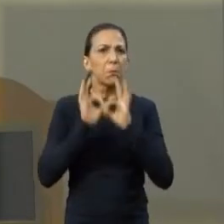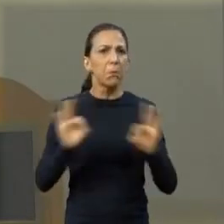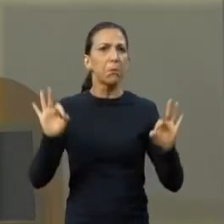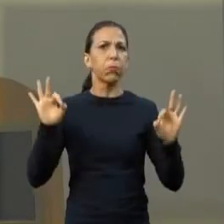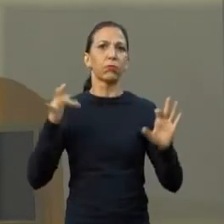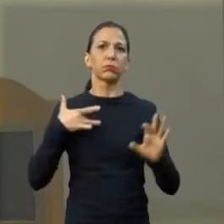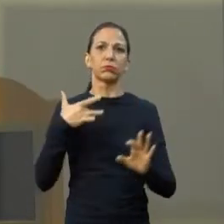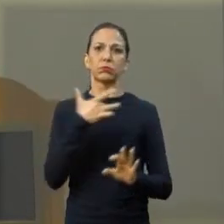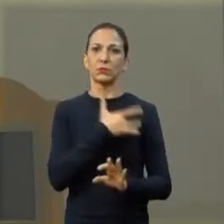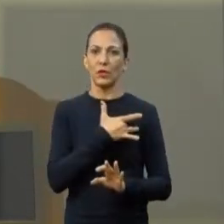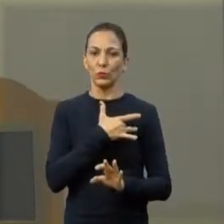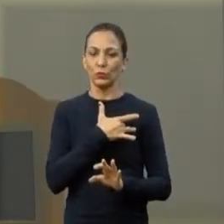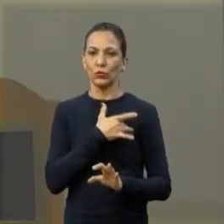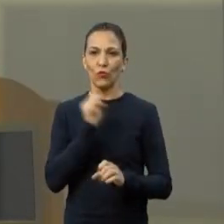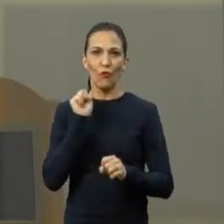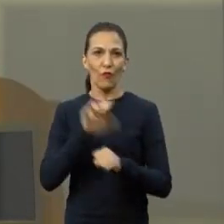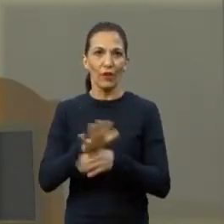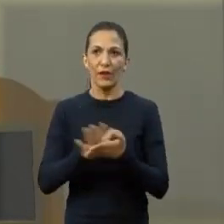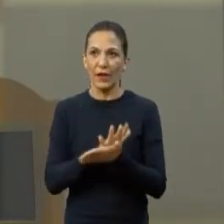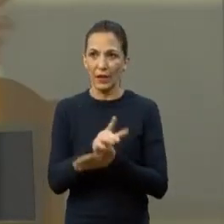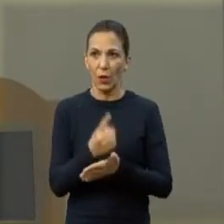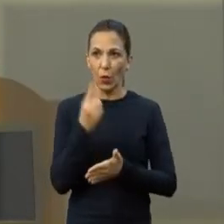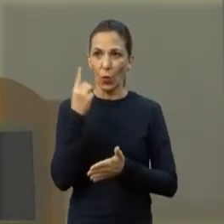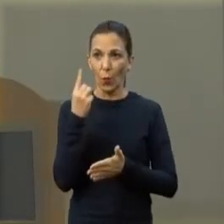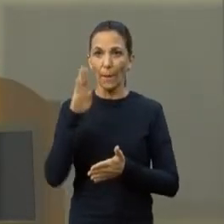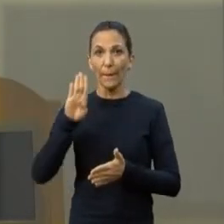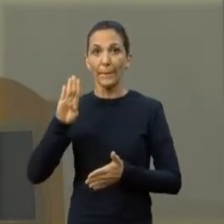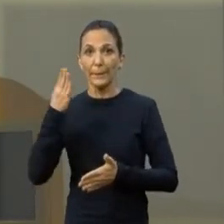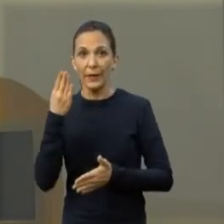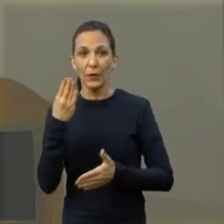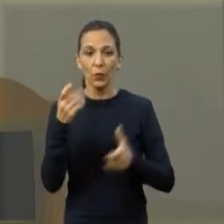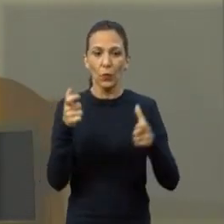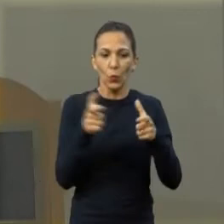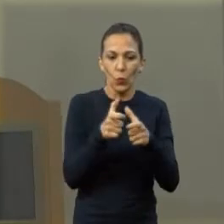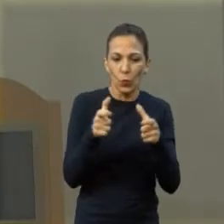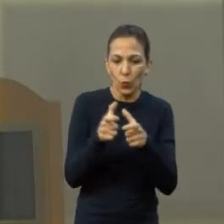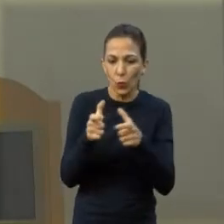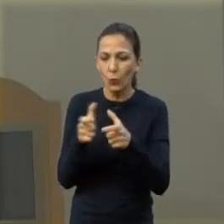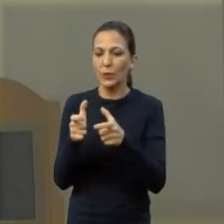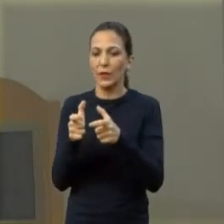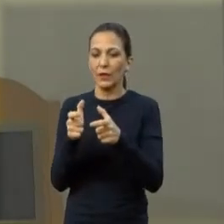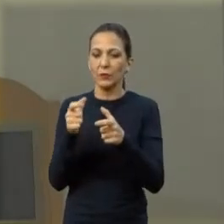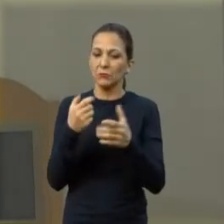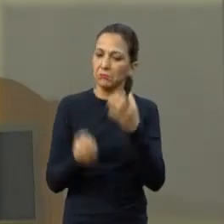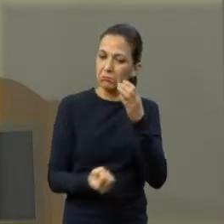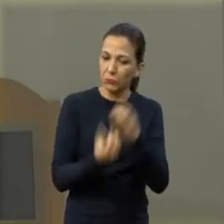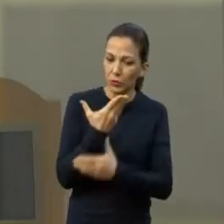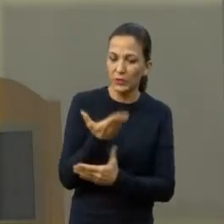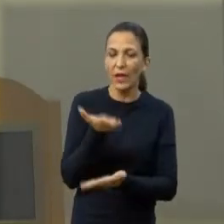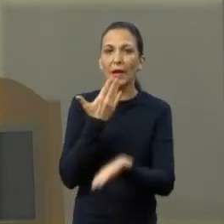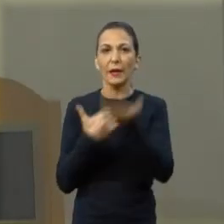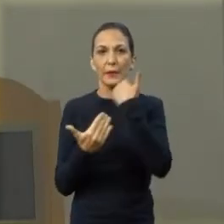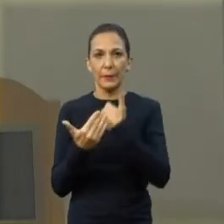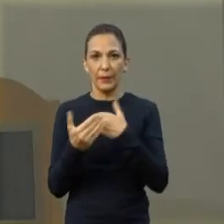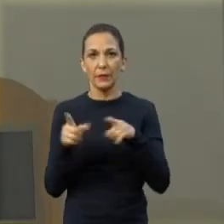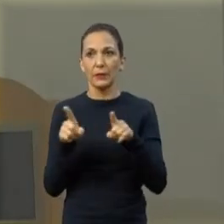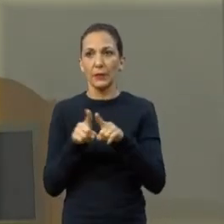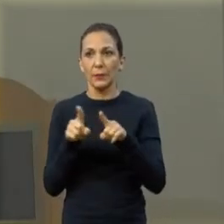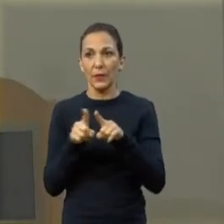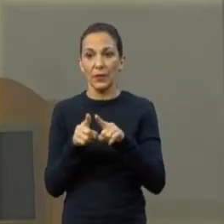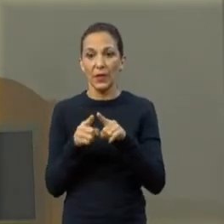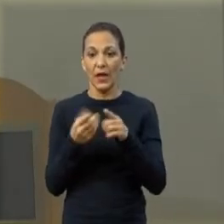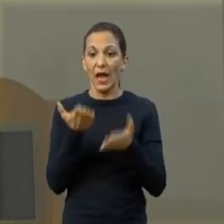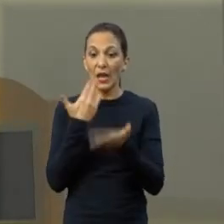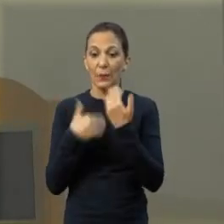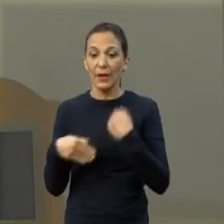fazer economia girar 1 milhão injetado nesses pequenos empreendedores agricultores enfim a e fazer com que o alimento